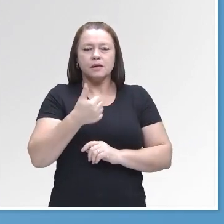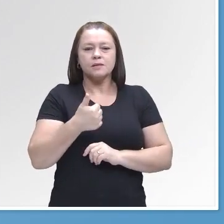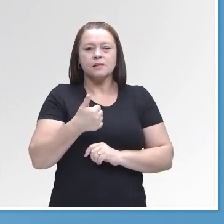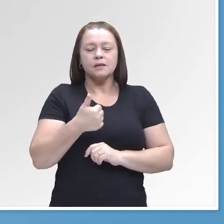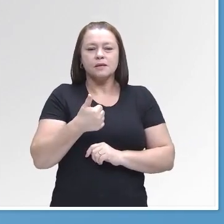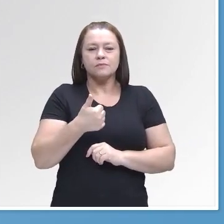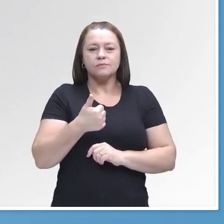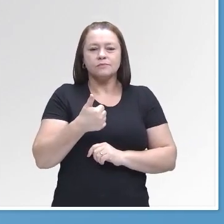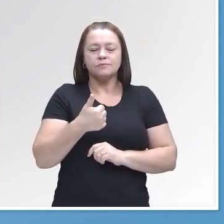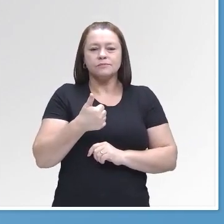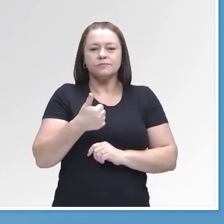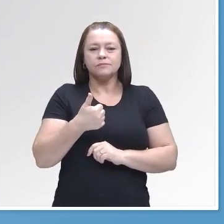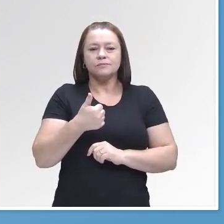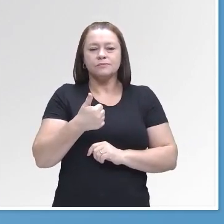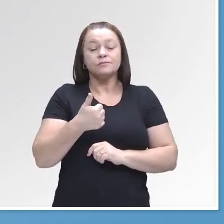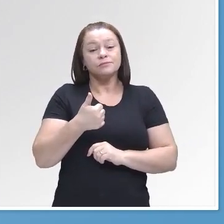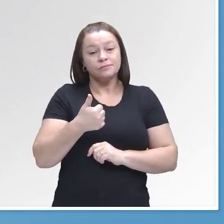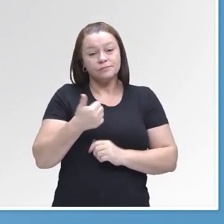61.